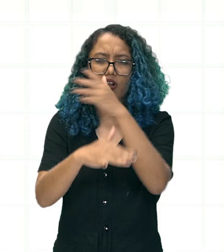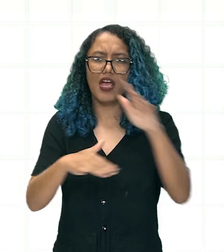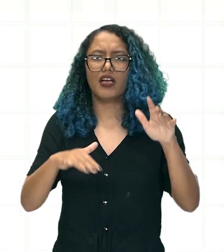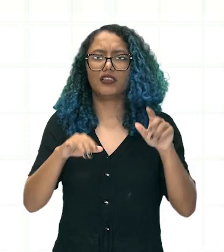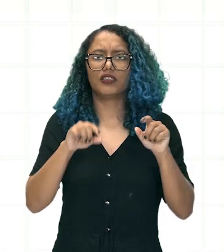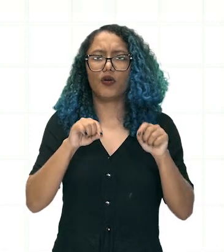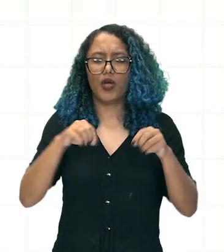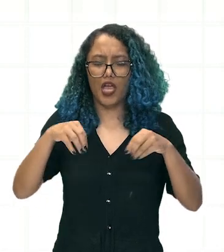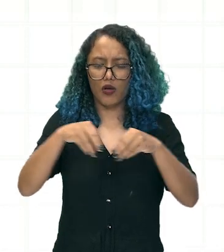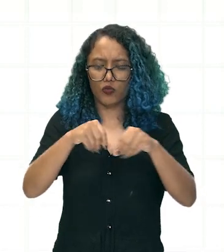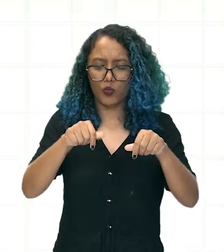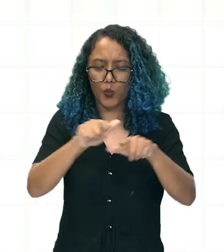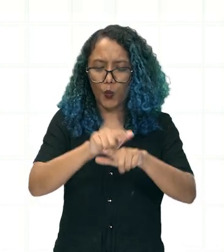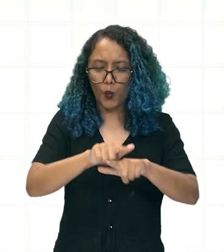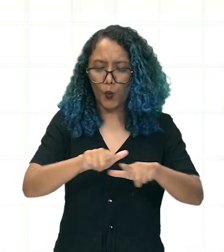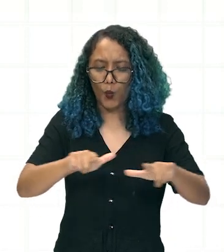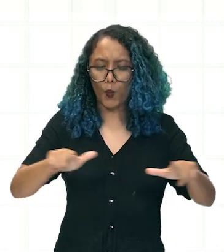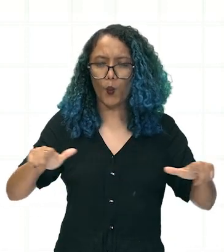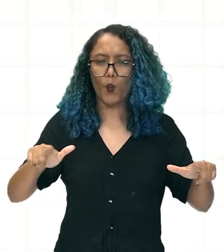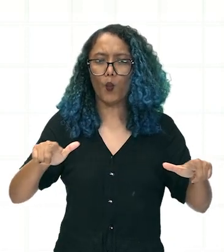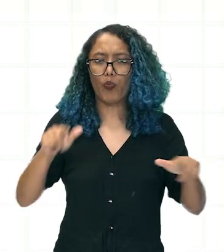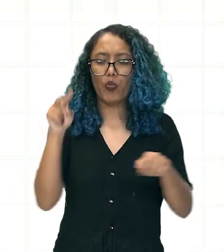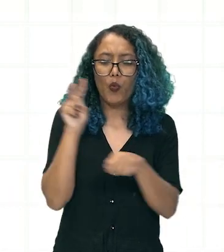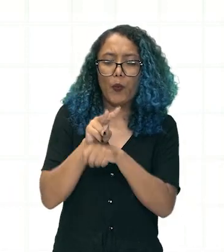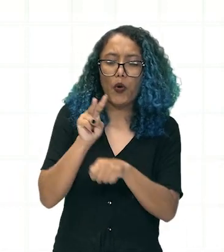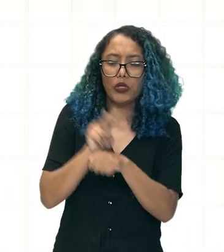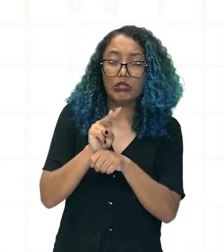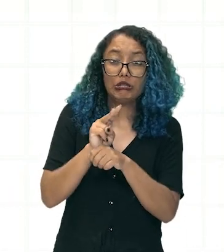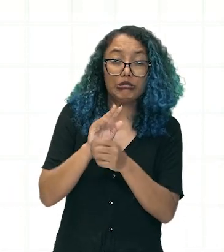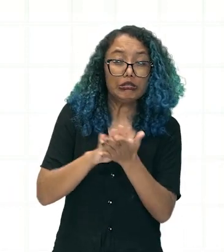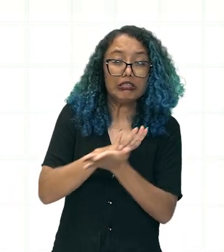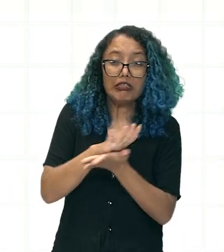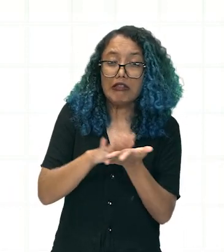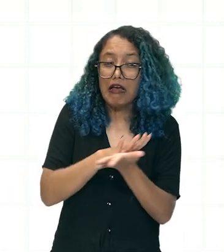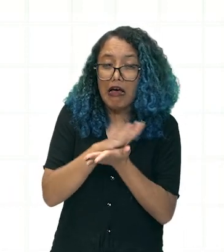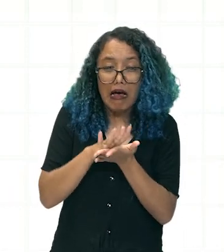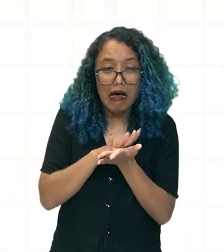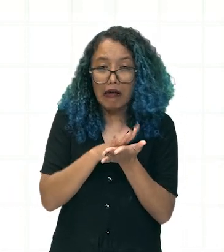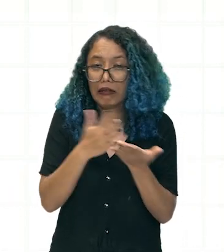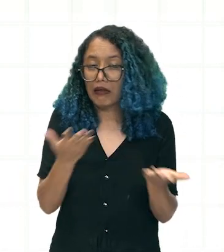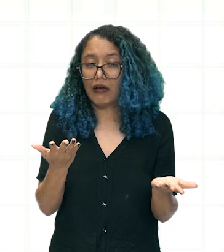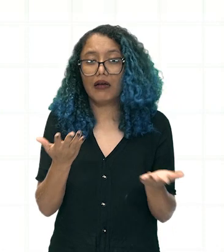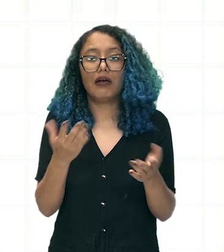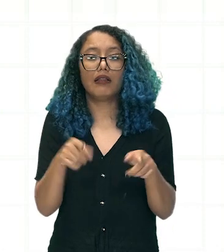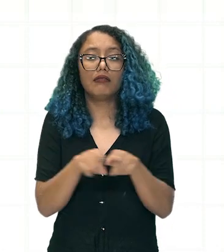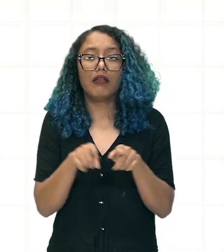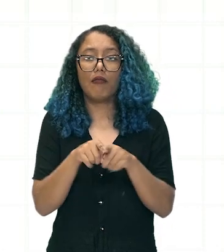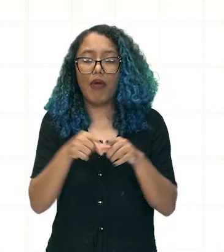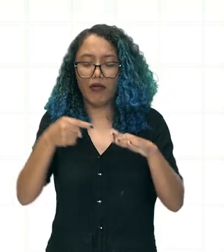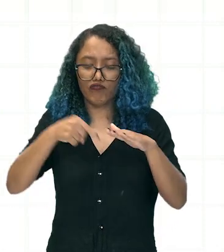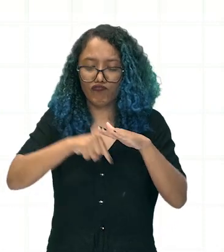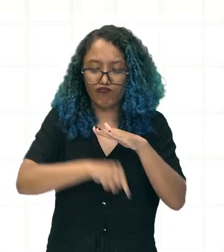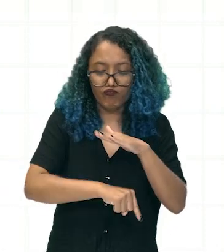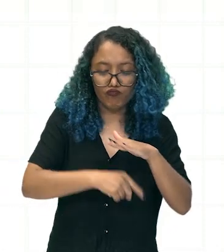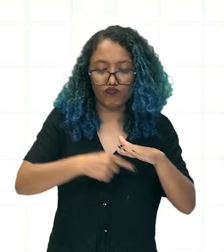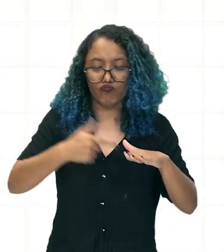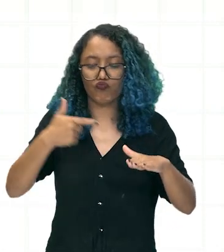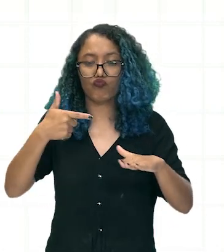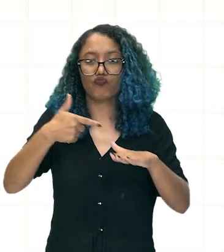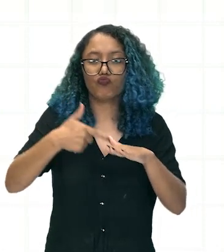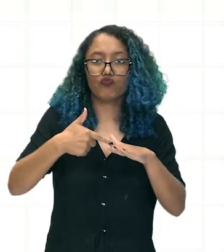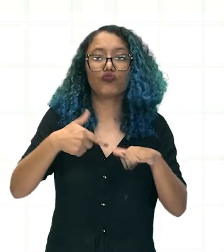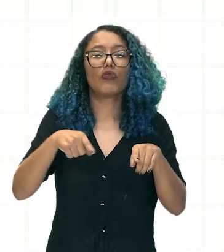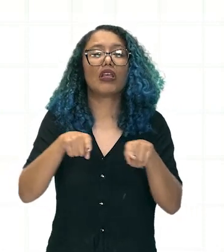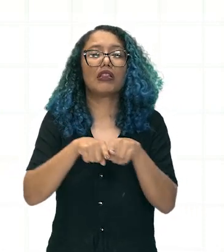solo completamente nu, sem nenhuma proteção? Outra, ó, queima de combustíveis fósseis.